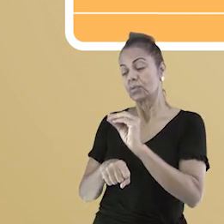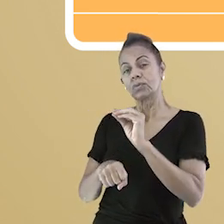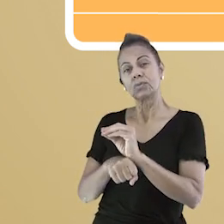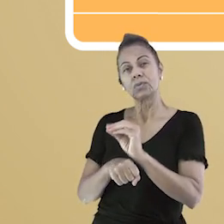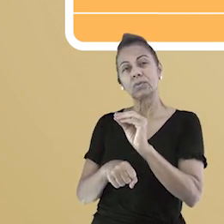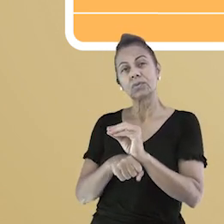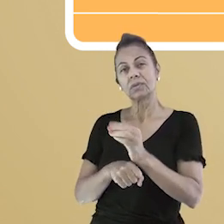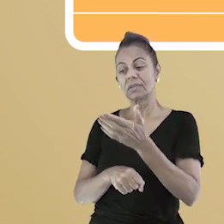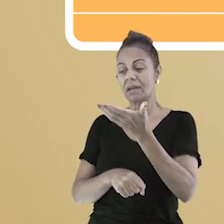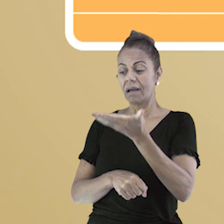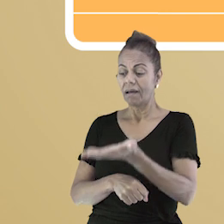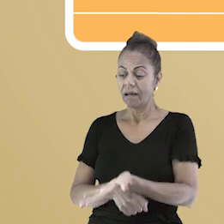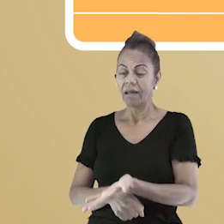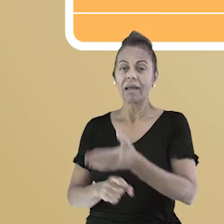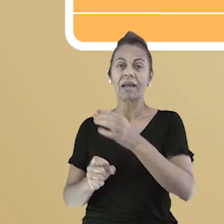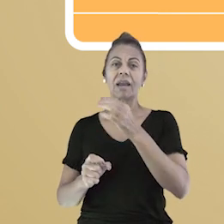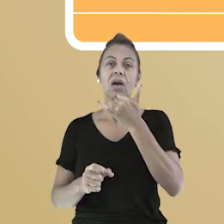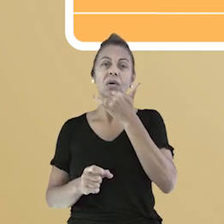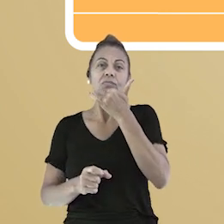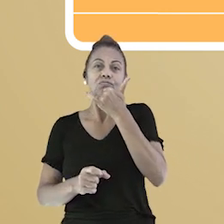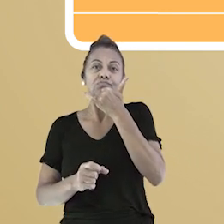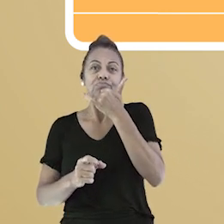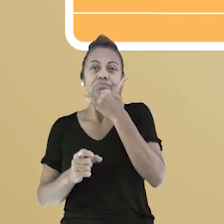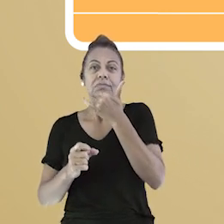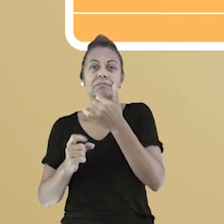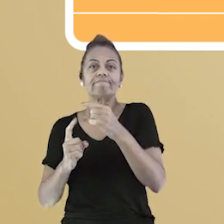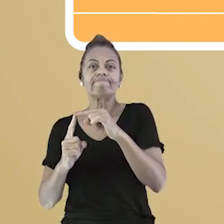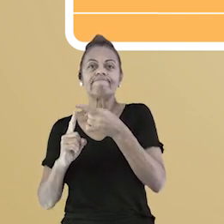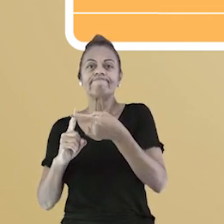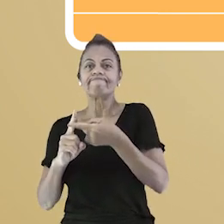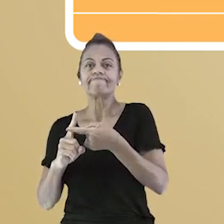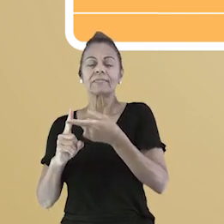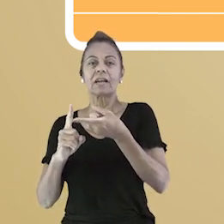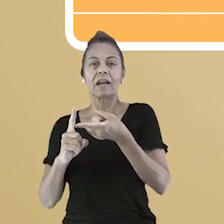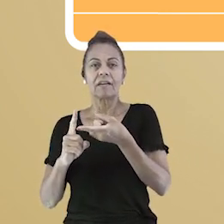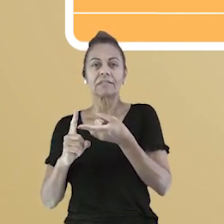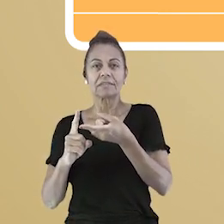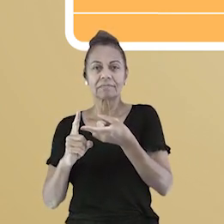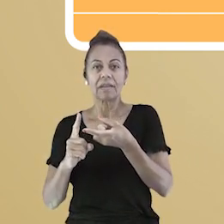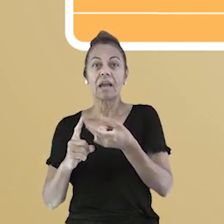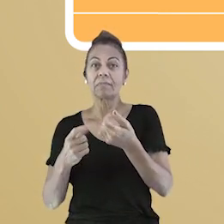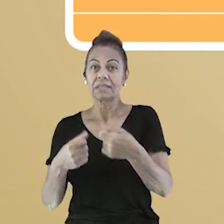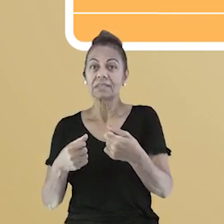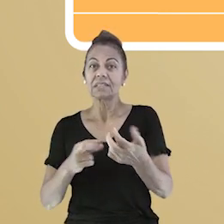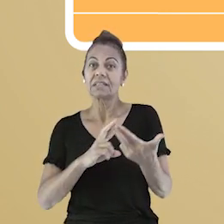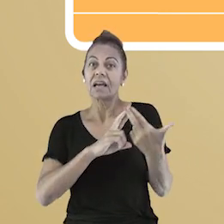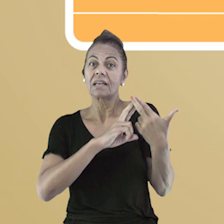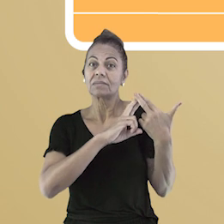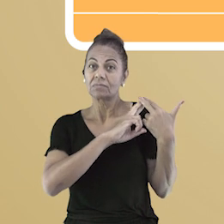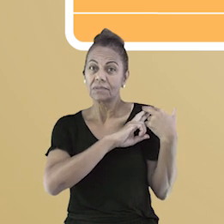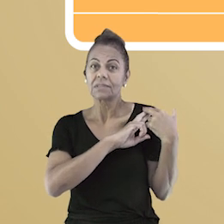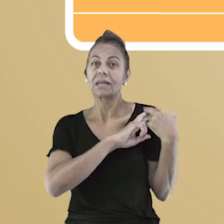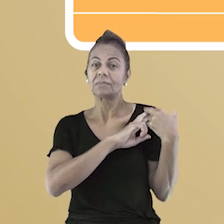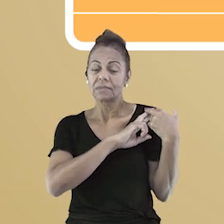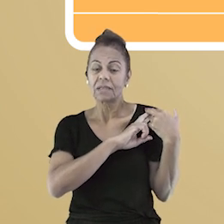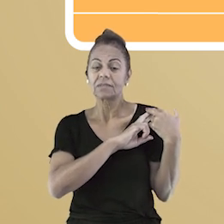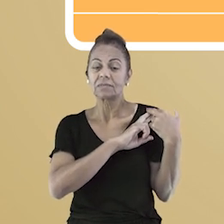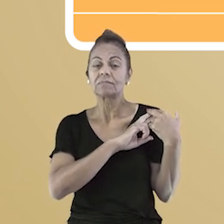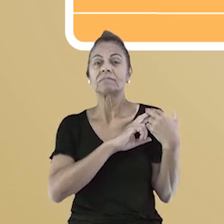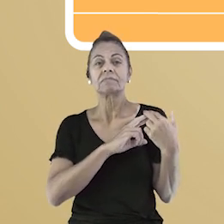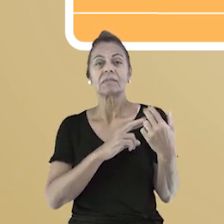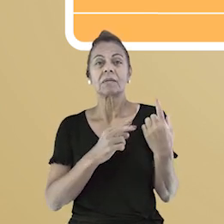de filha, ainda está sob os cuidados dos pais e ainda precisando ser cuidado. Ao mesmo tempo, passa a ter uma relação